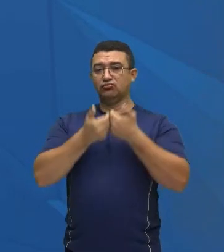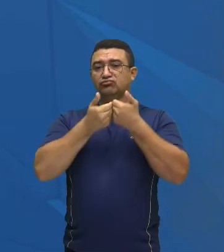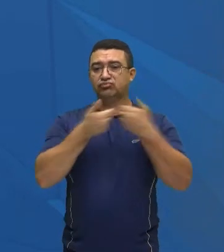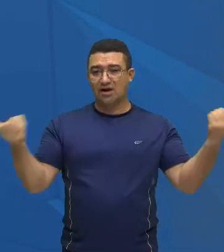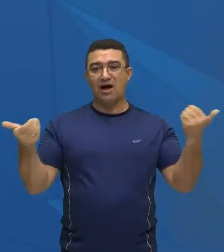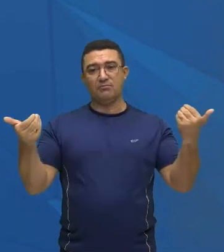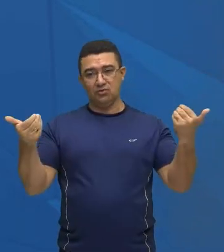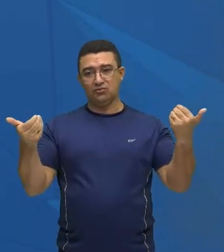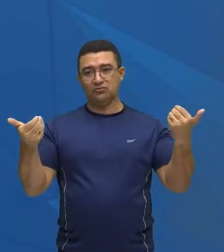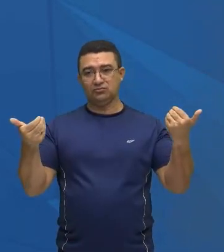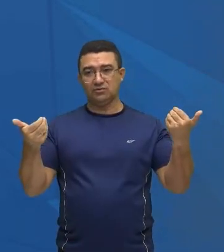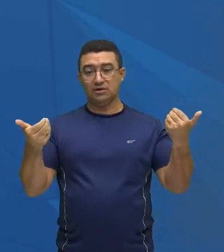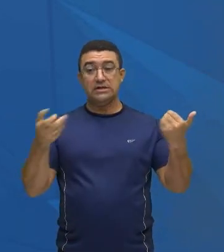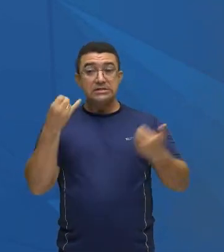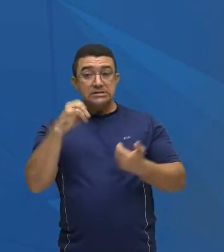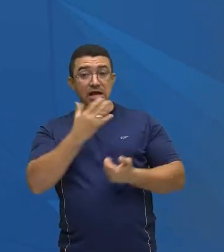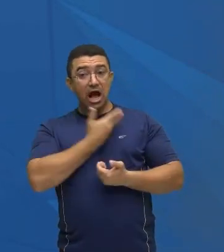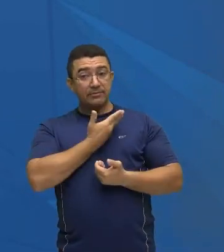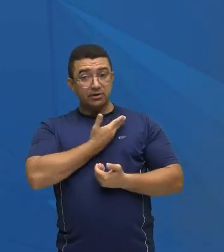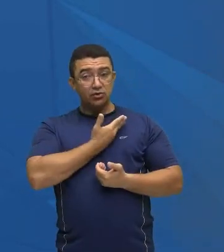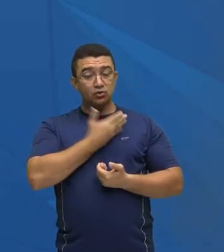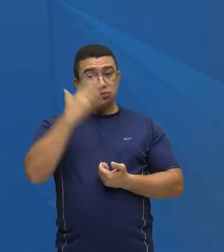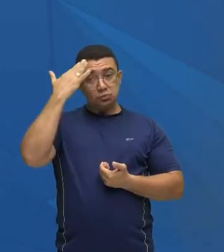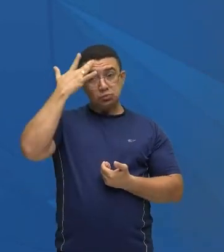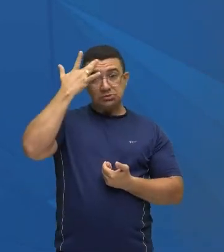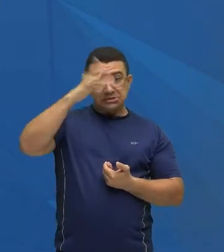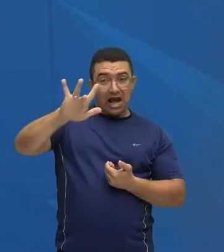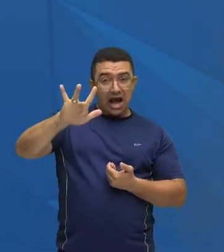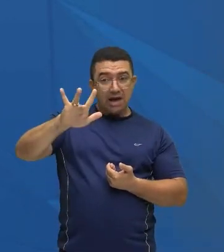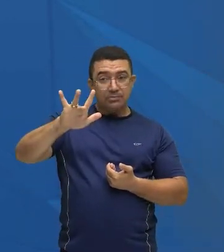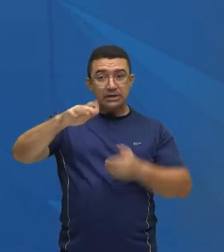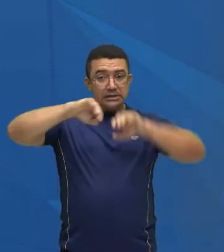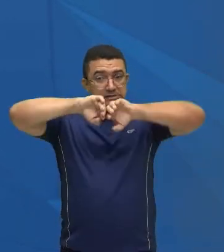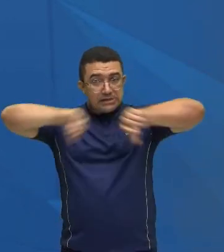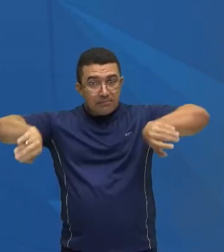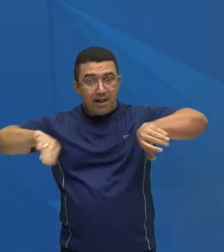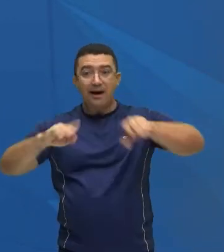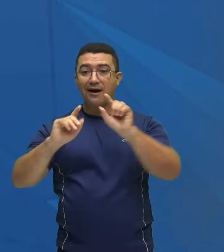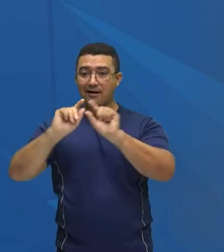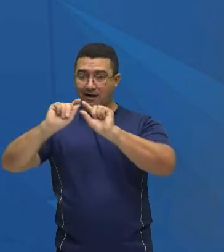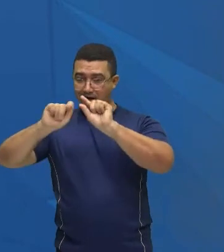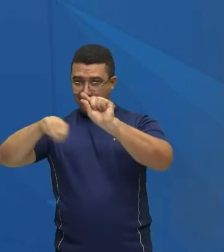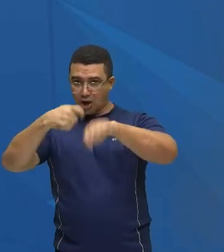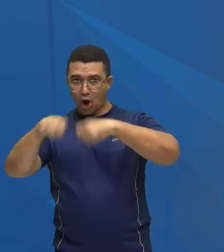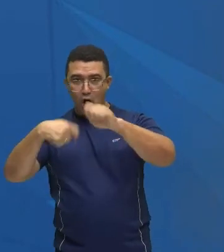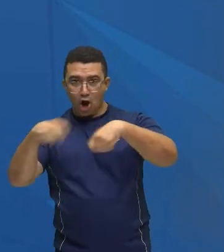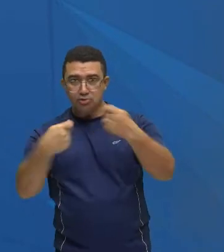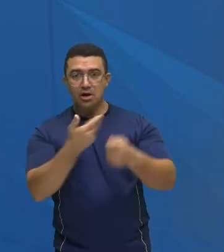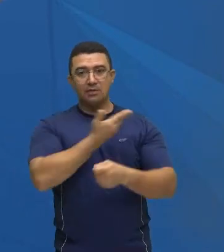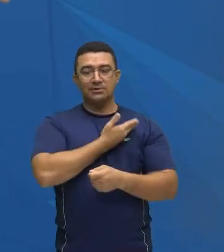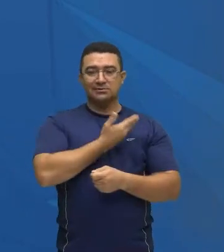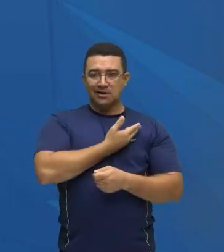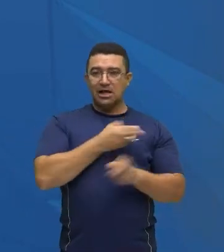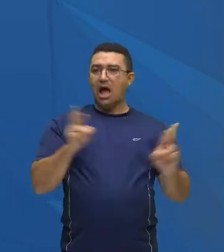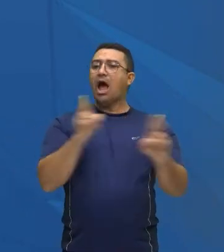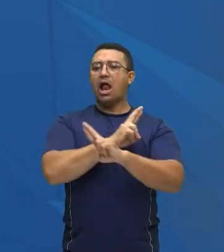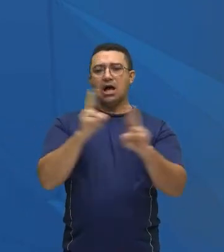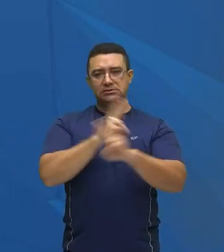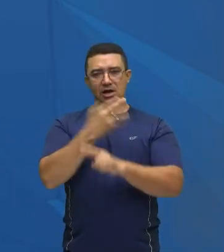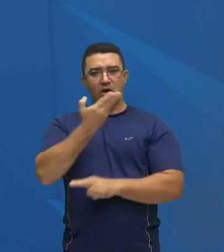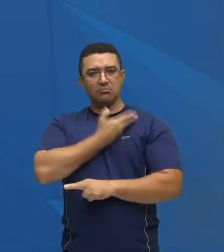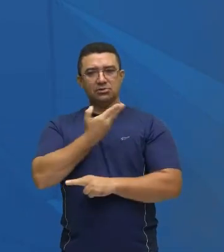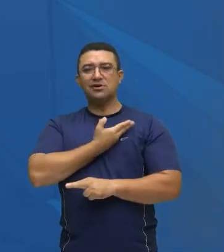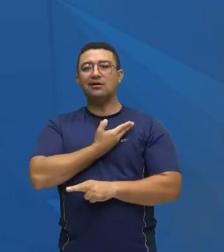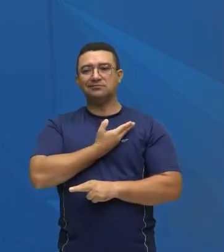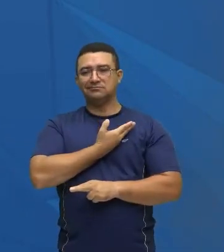não souberem, né, separar a amizade de negócios, pode ser que essa relação de amizade realmente, com o passar do